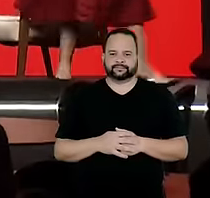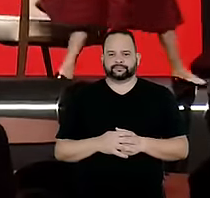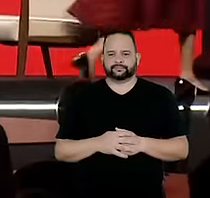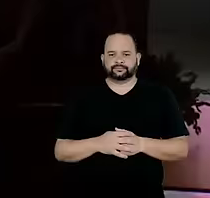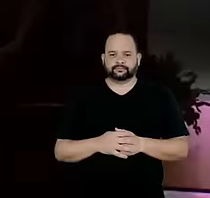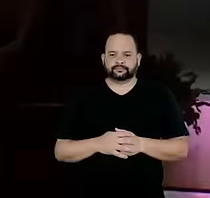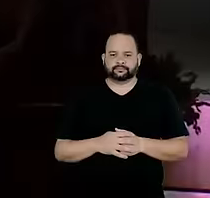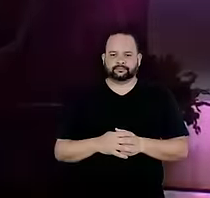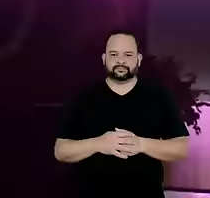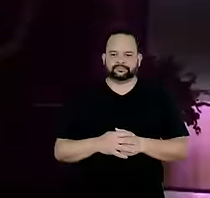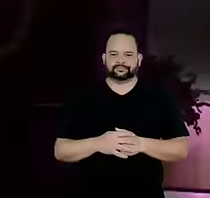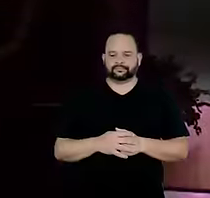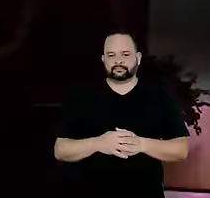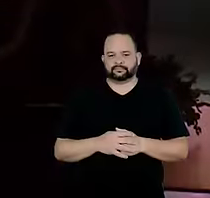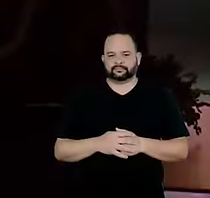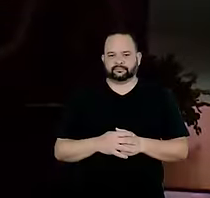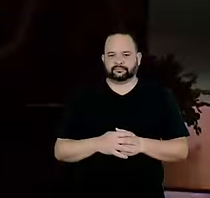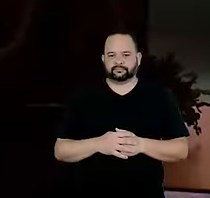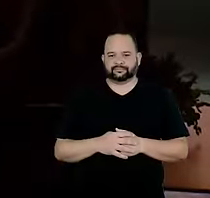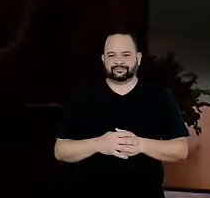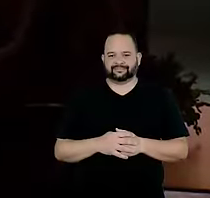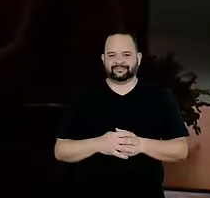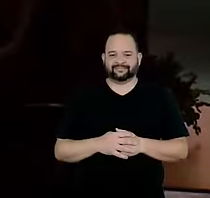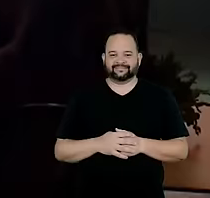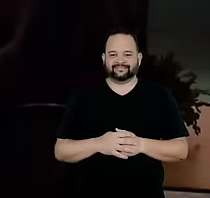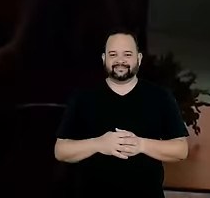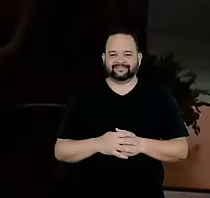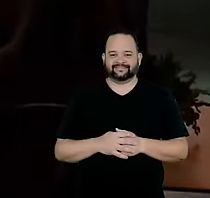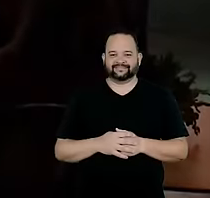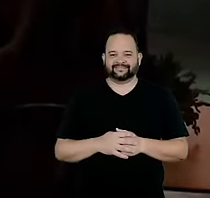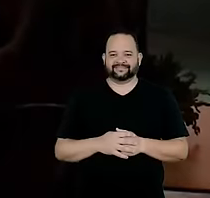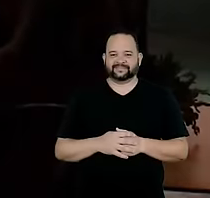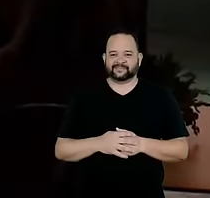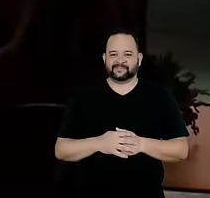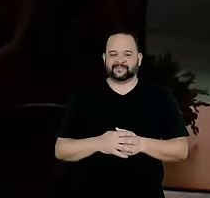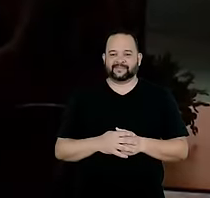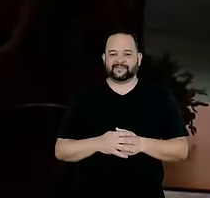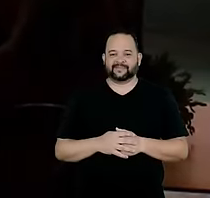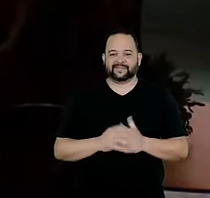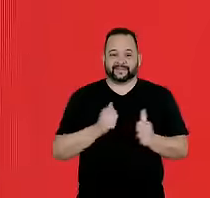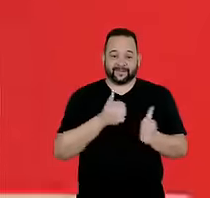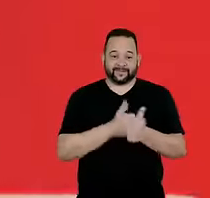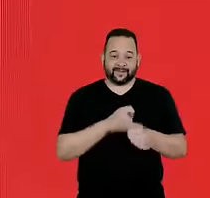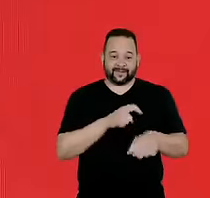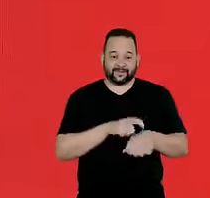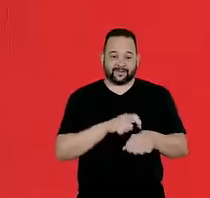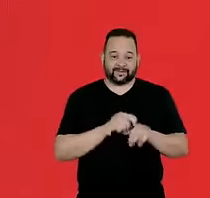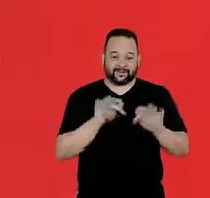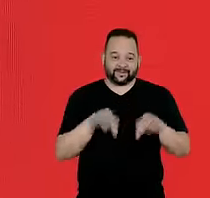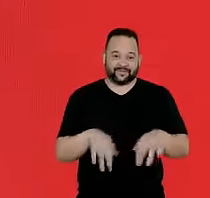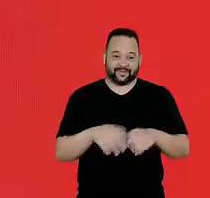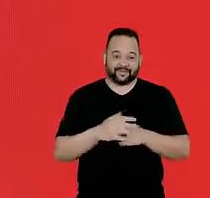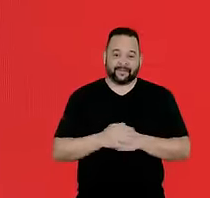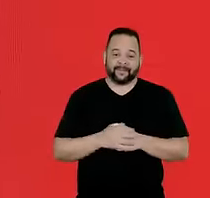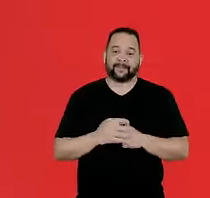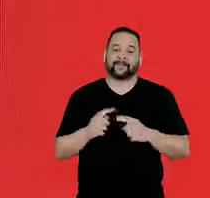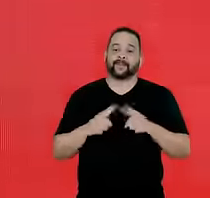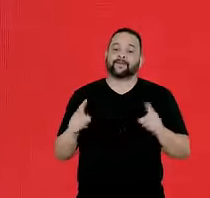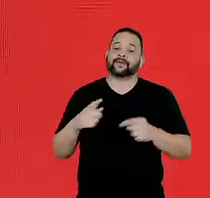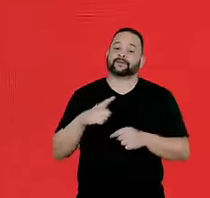obrigada bom vamos continuar aqui né gente a gente tá chegando ao final aqui do nosso dia mas ainda temos um último